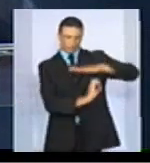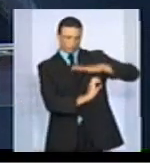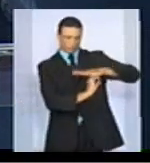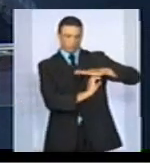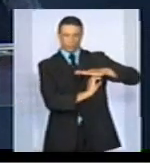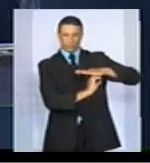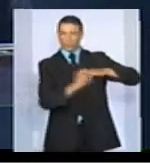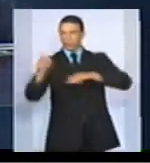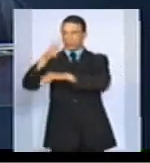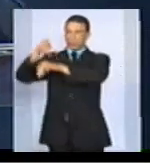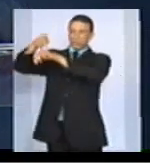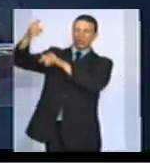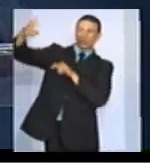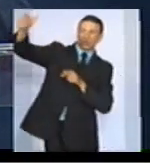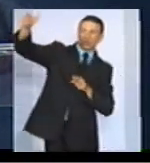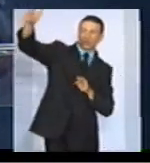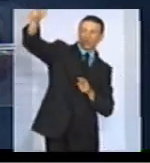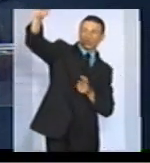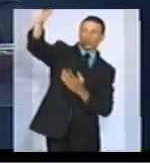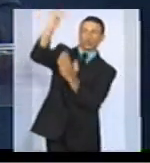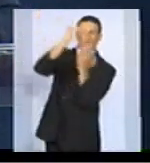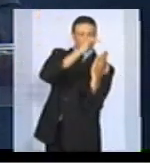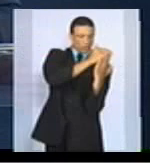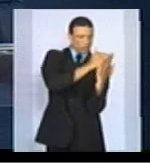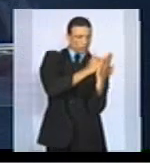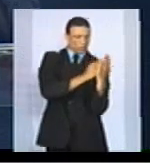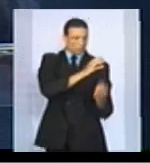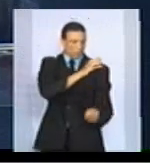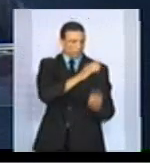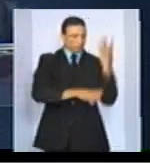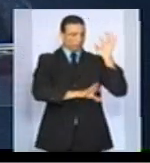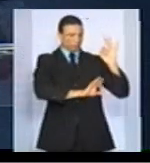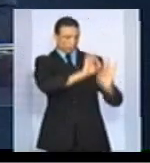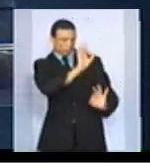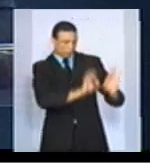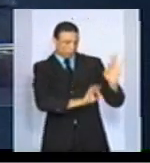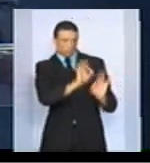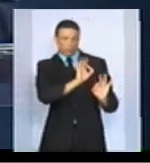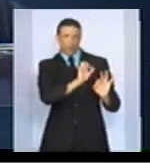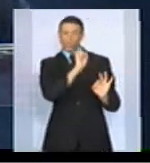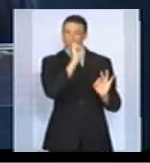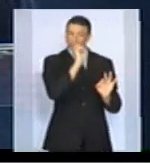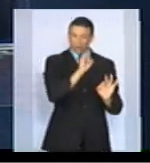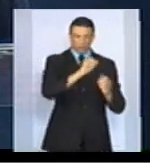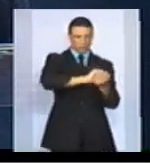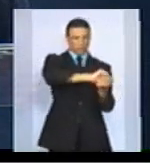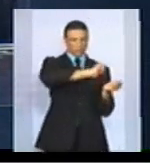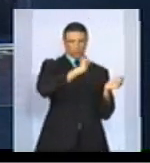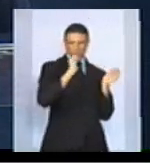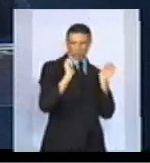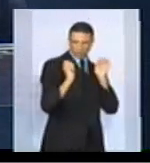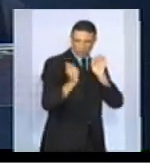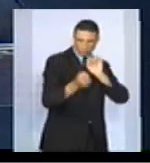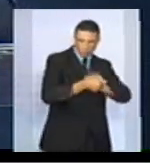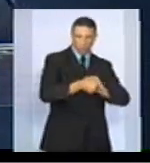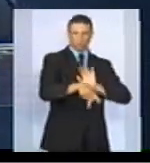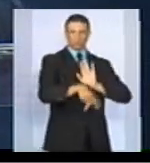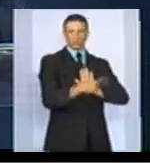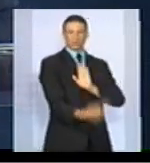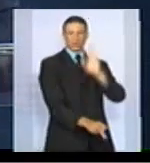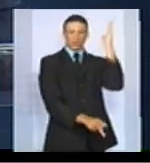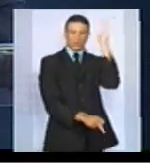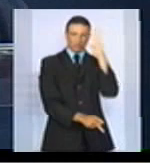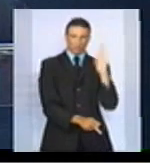estrangeiras todas poderiam trazer formatos para serem produzidos no Brasil mas se elas não transferirem esses formatos esses direitos sobre